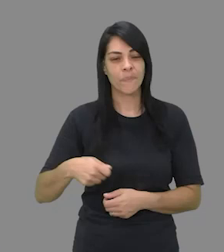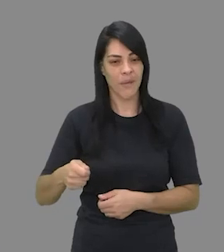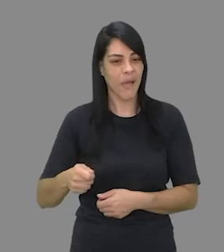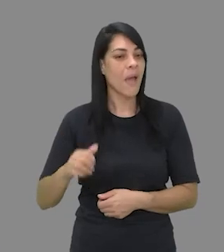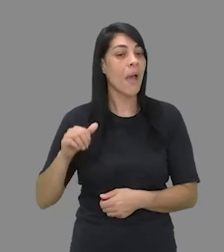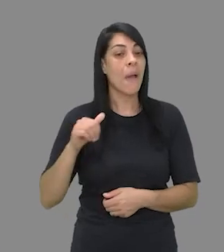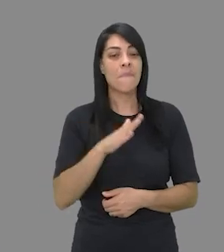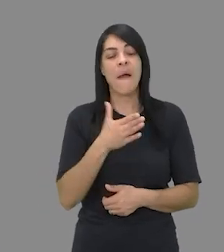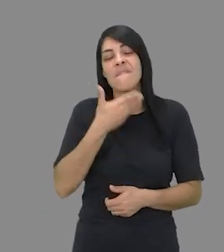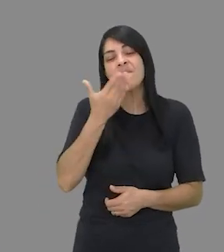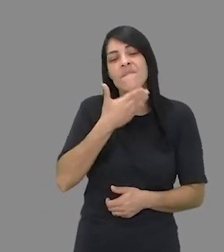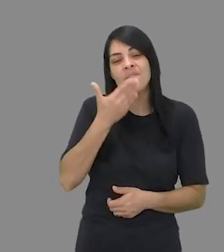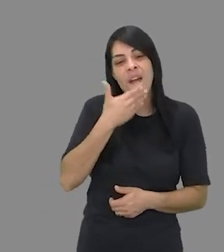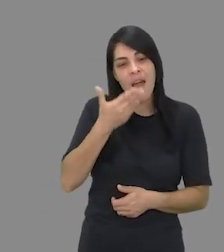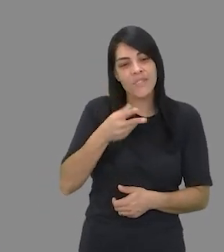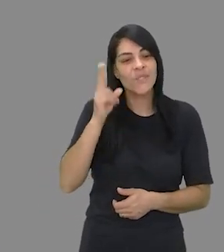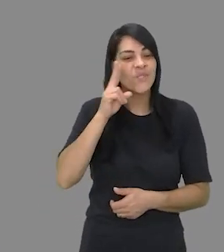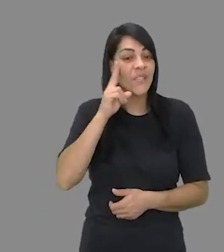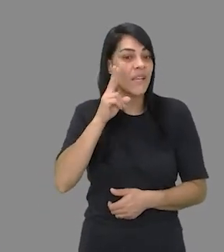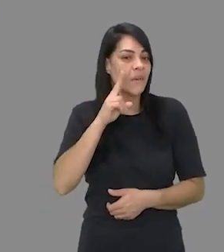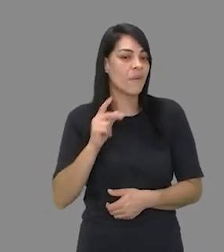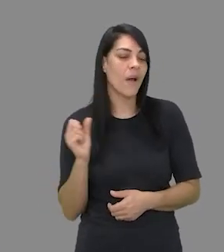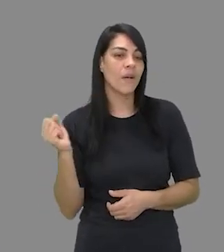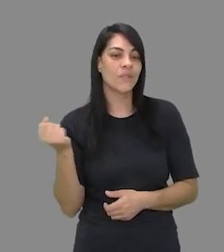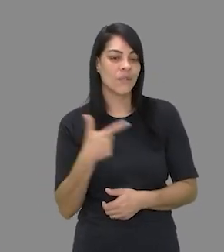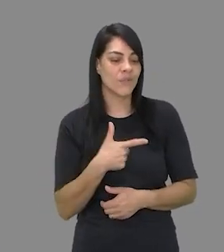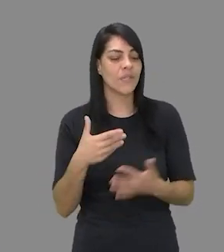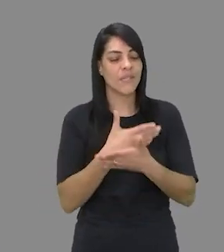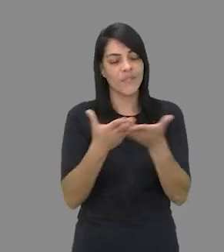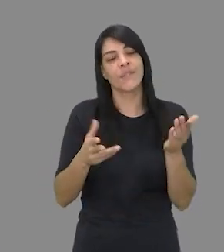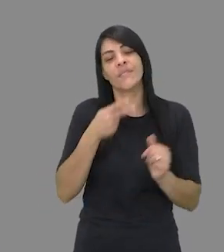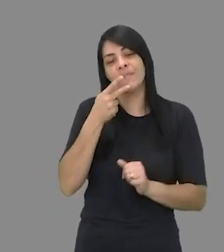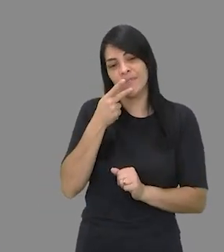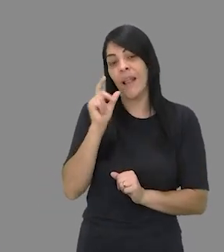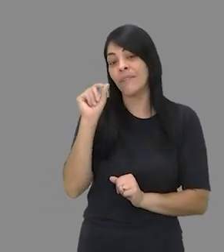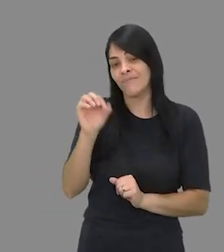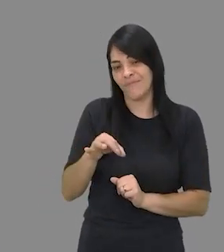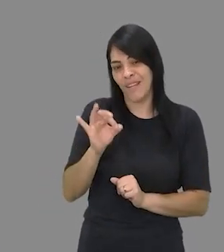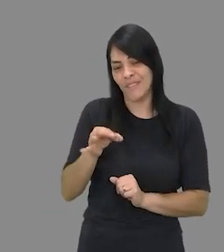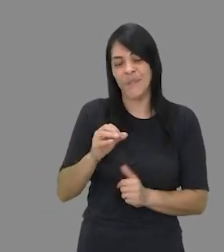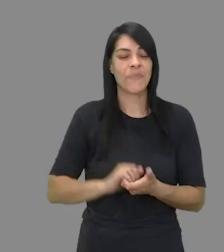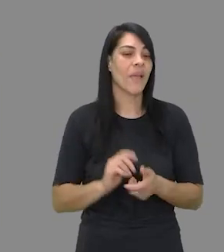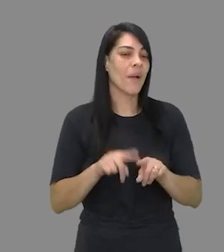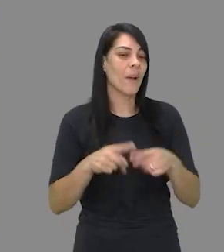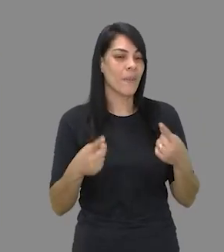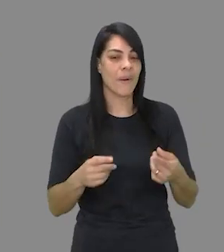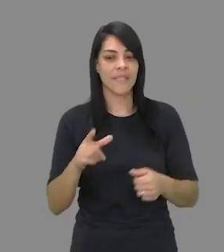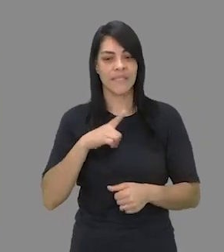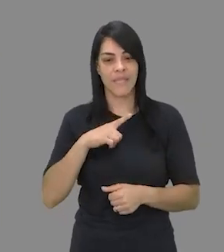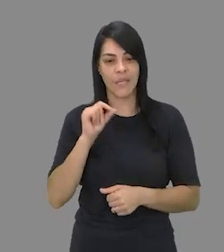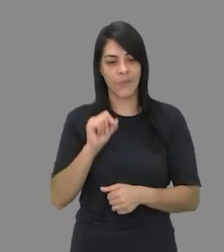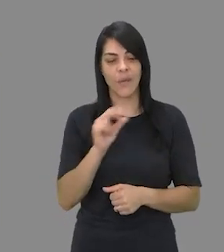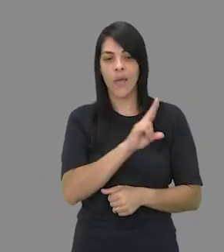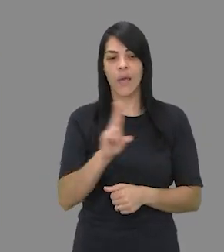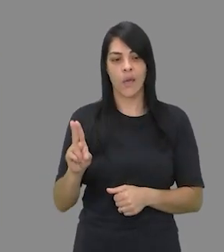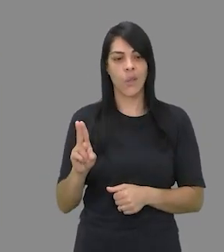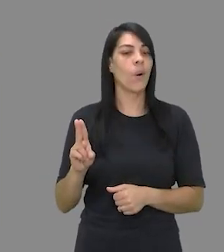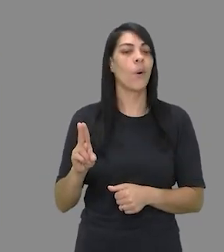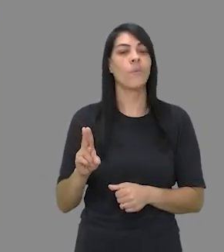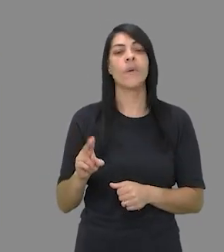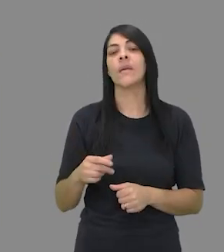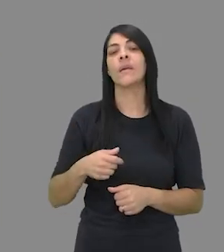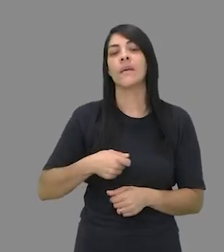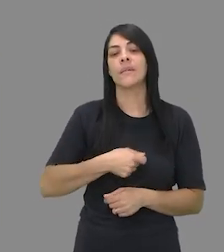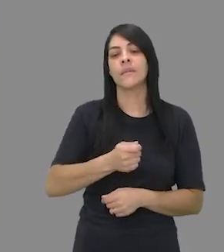fica mais fácil de lembrar do que estamos falando, correto? Mas ele tem o nome de tênis de mesa,